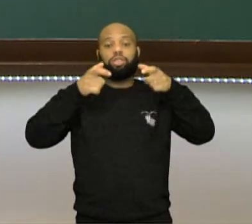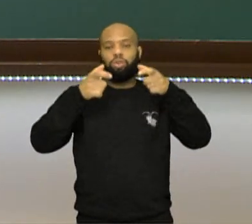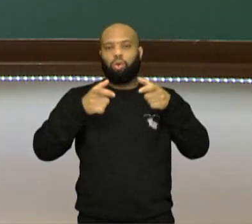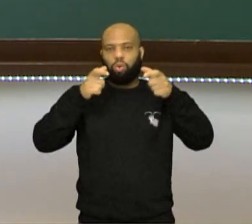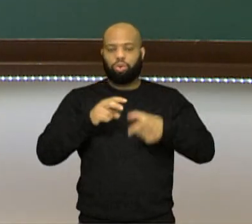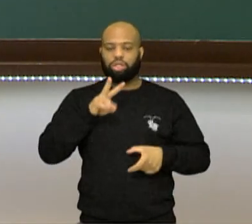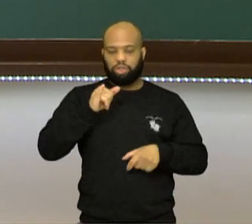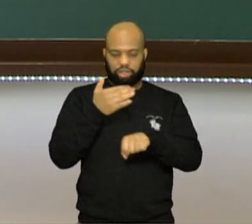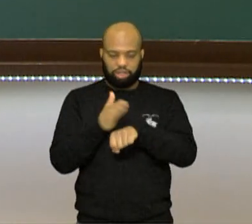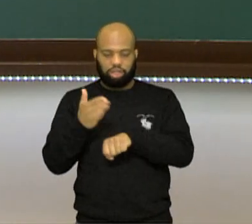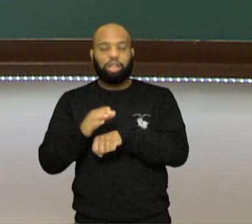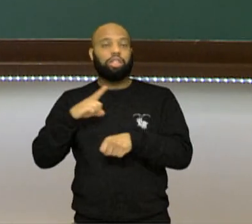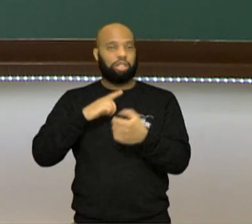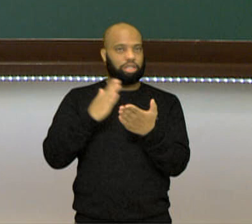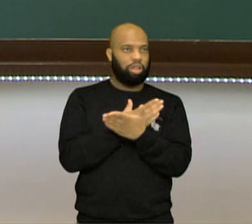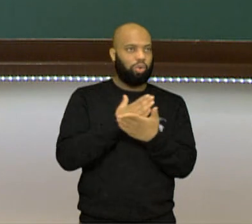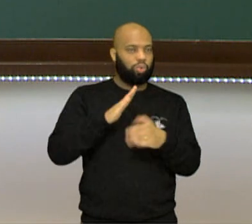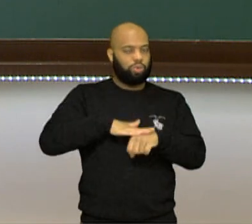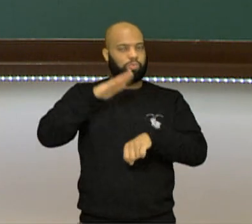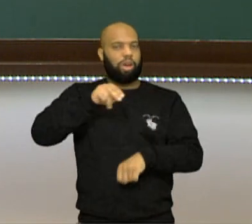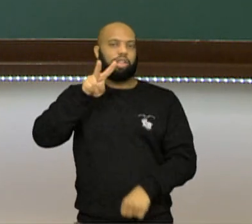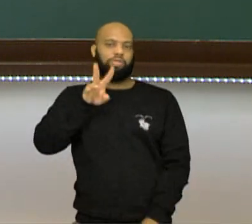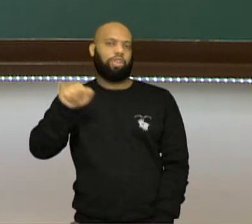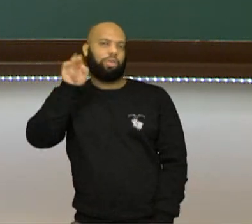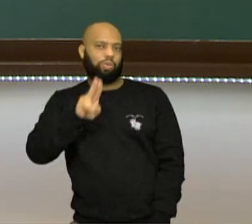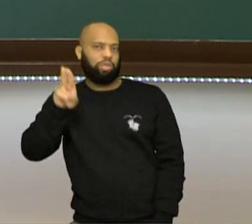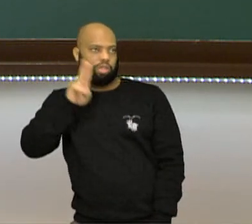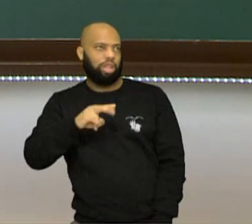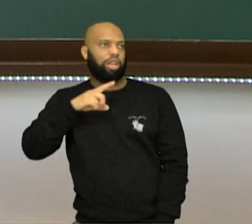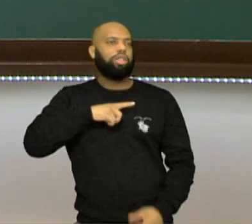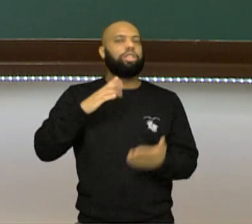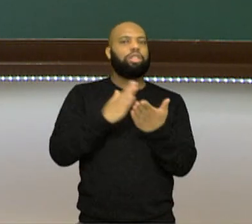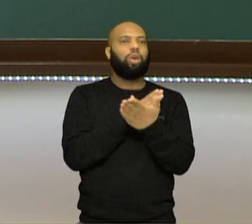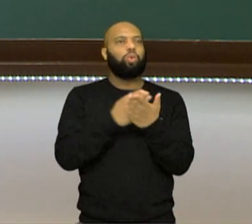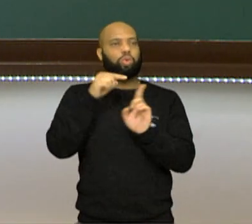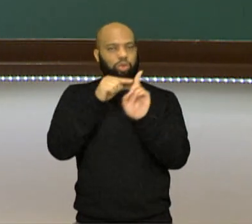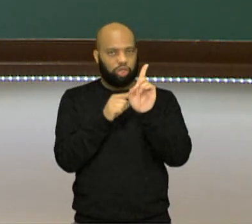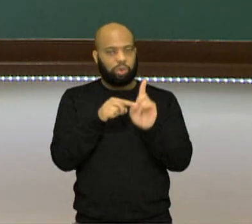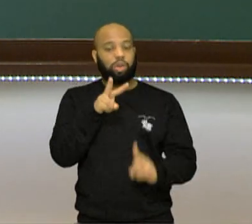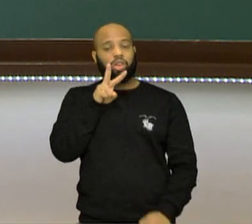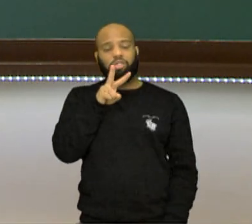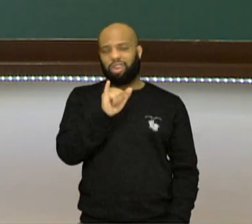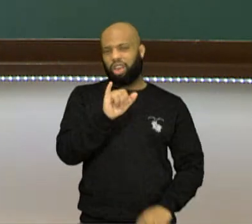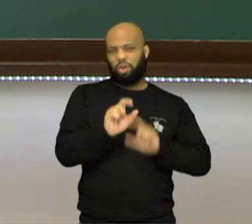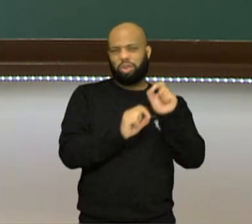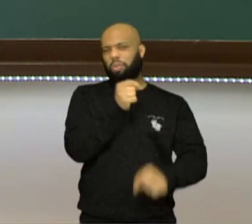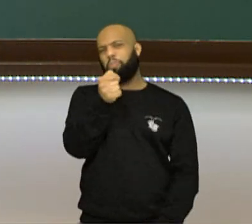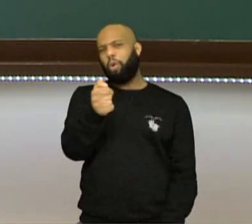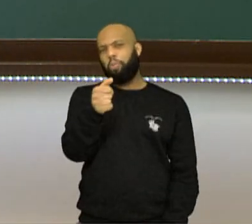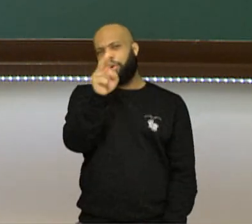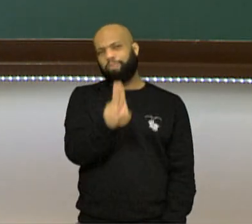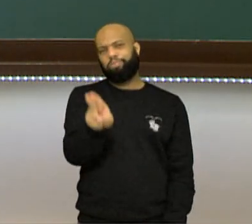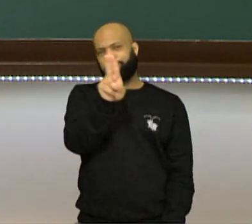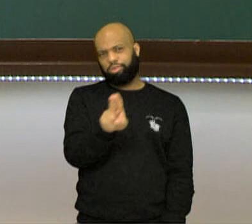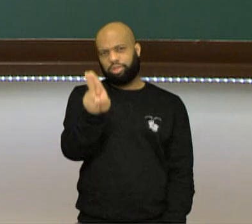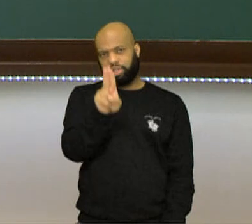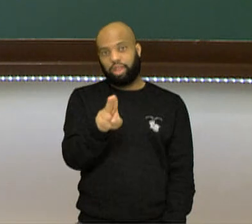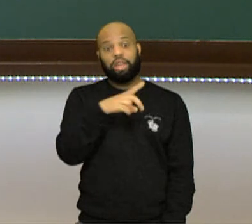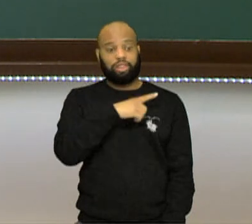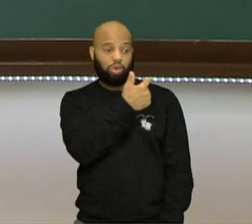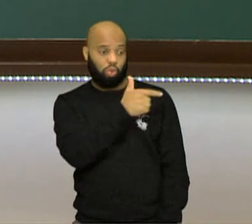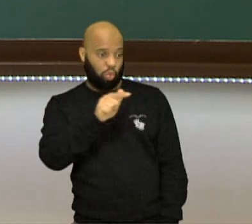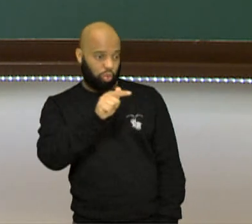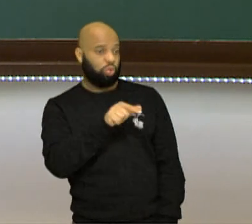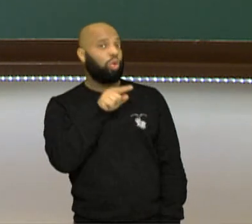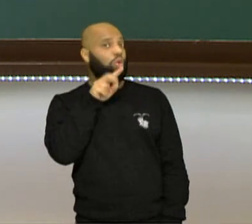existem alguns equipamentos que você vai precisar, tá? Algumas modalidades serão bem poucos equipamentos necessários, outras